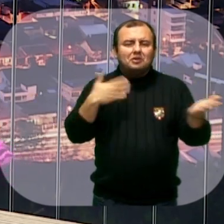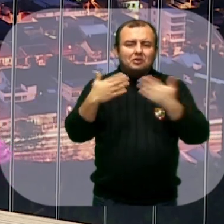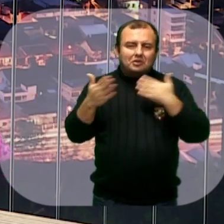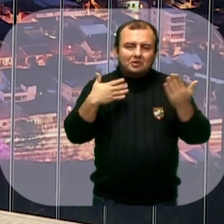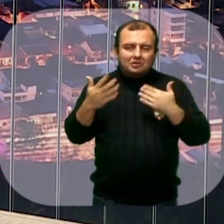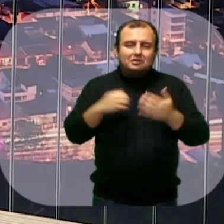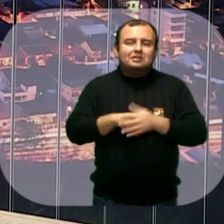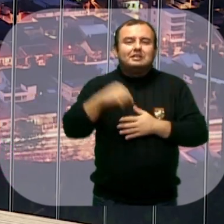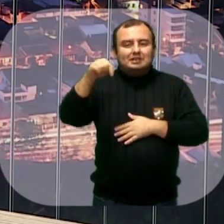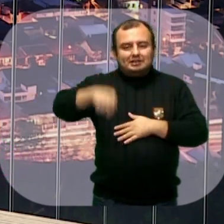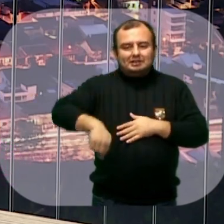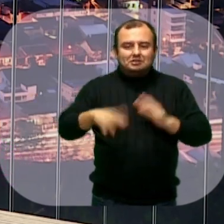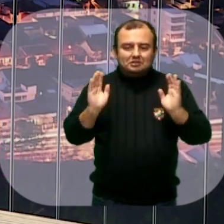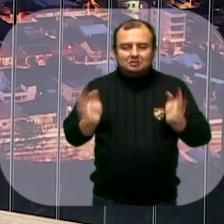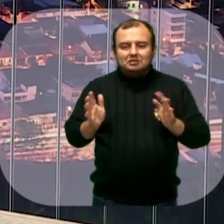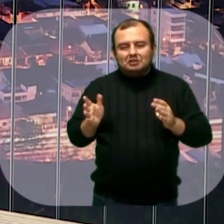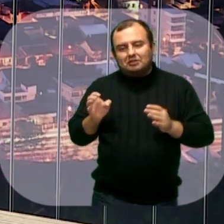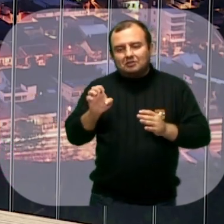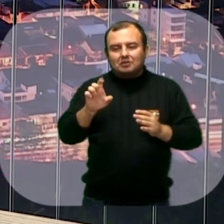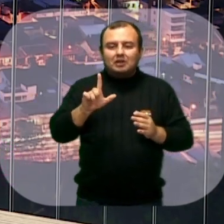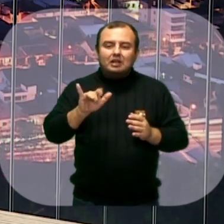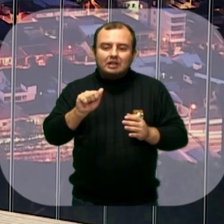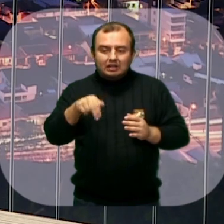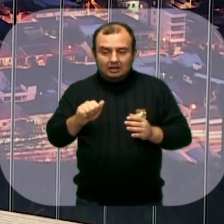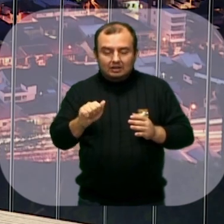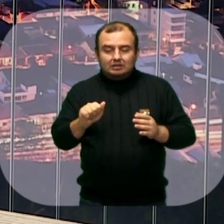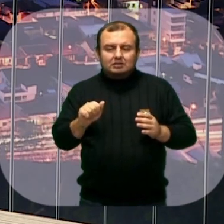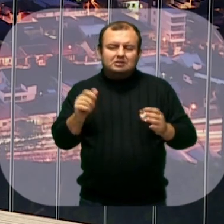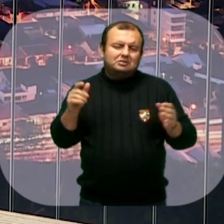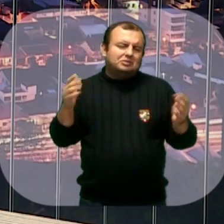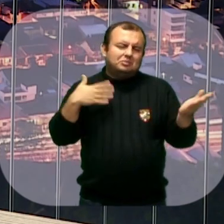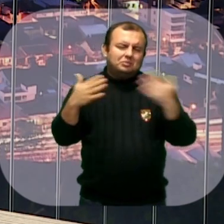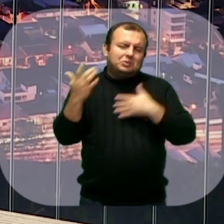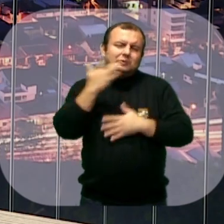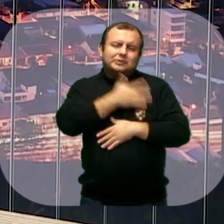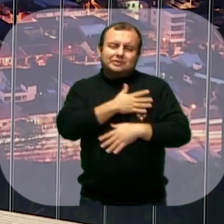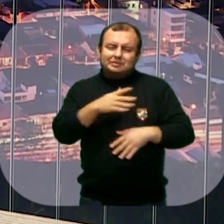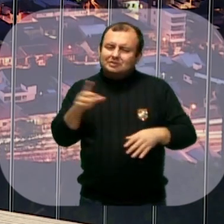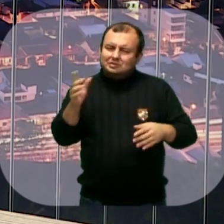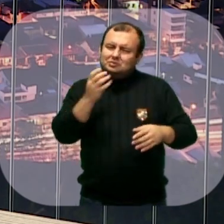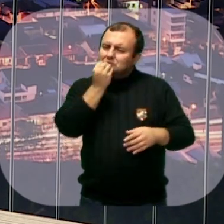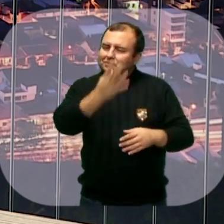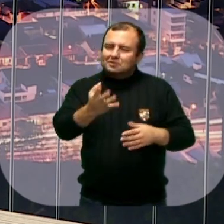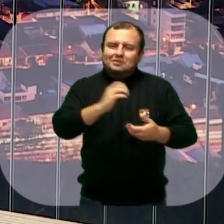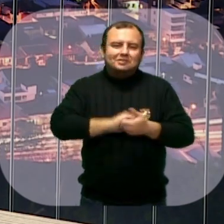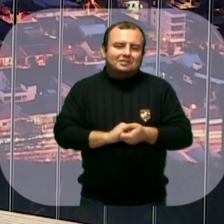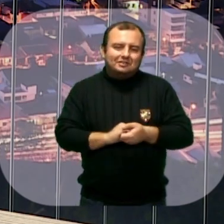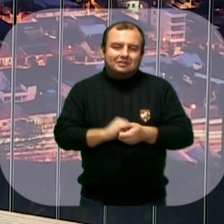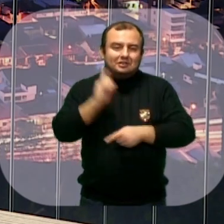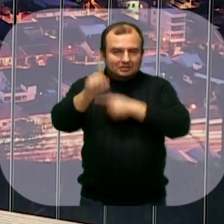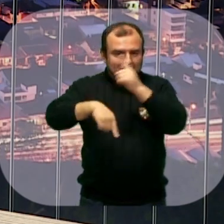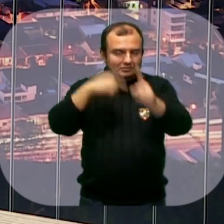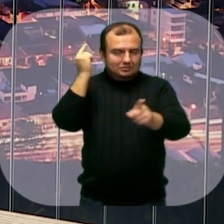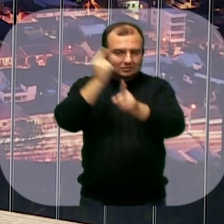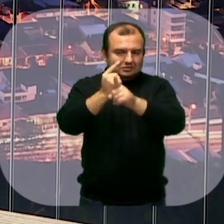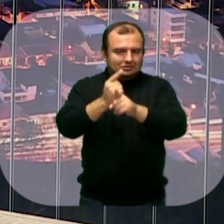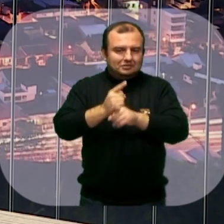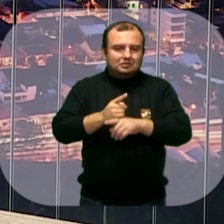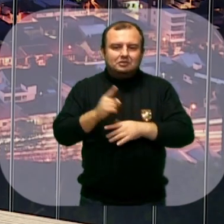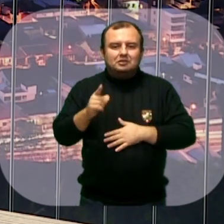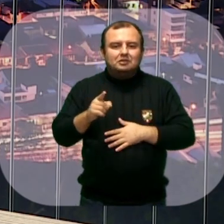para conversar aqui com a Eliana Camargo. Tá uma delícia o programa hoje, não tá? Até o próximo,